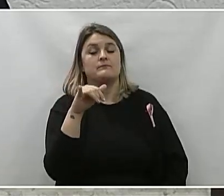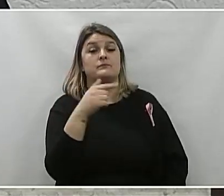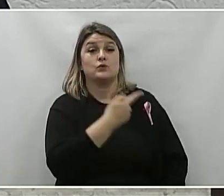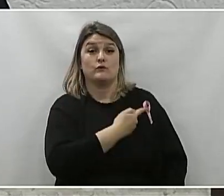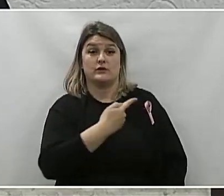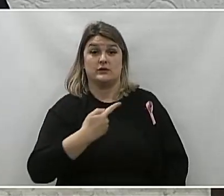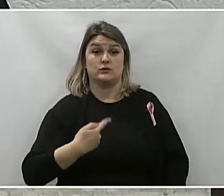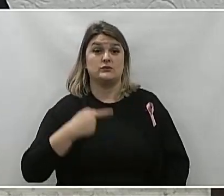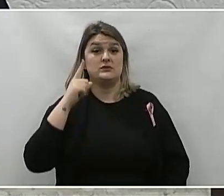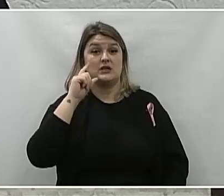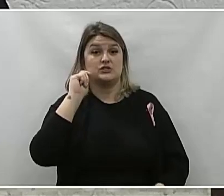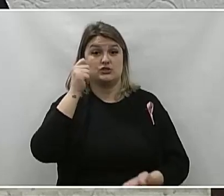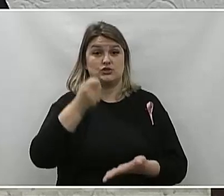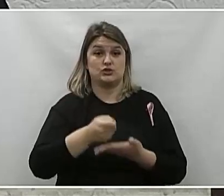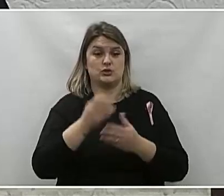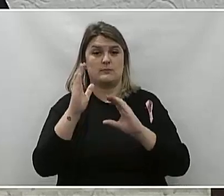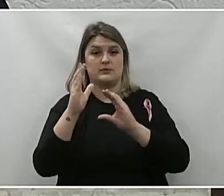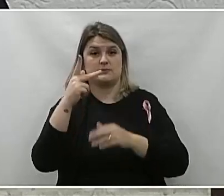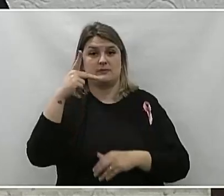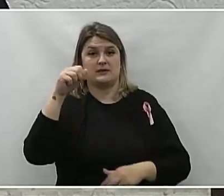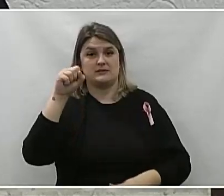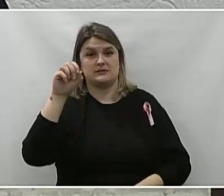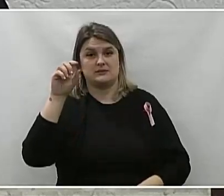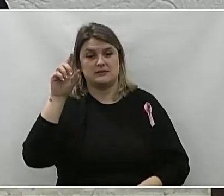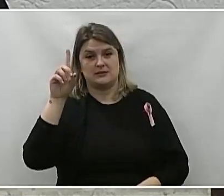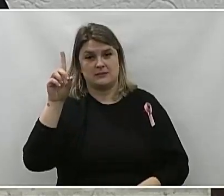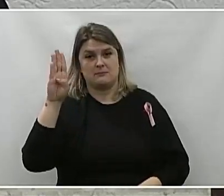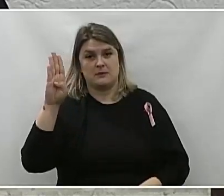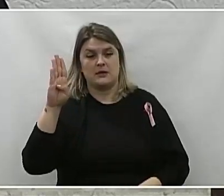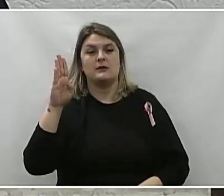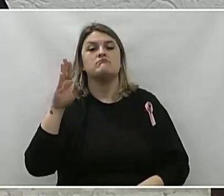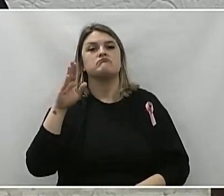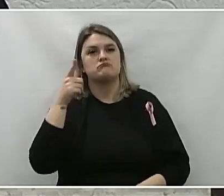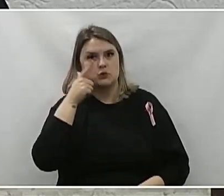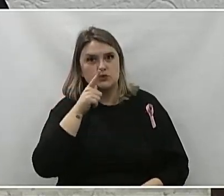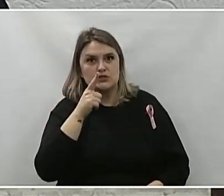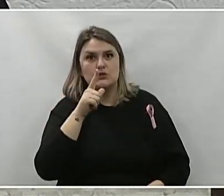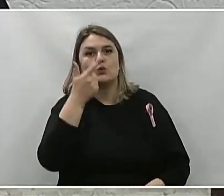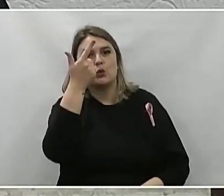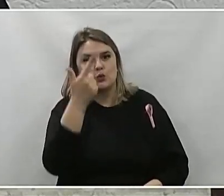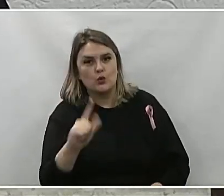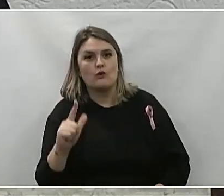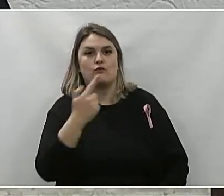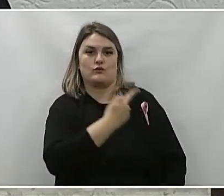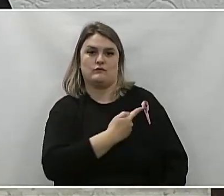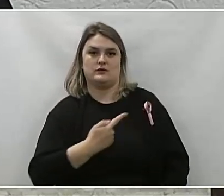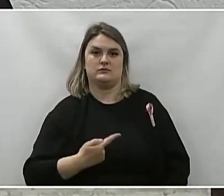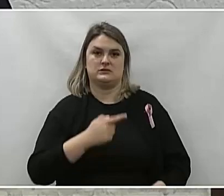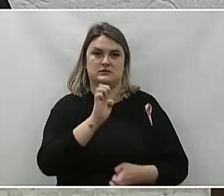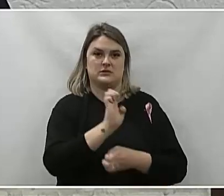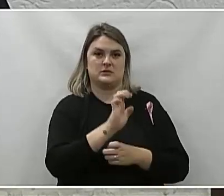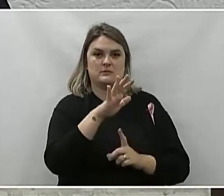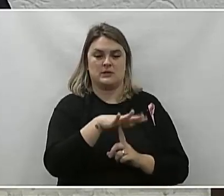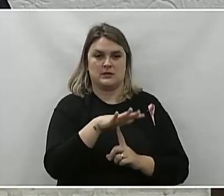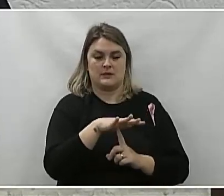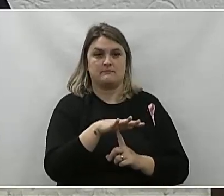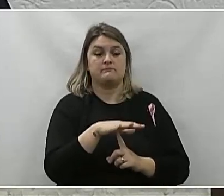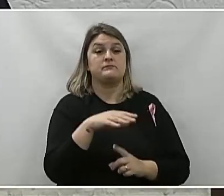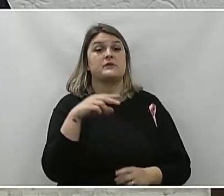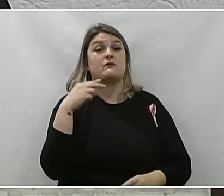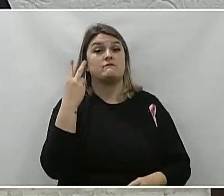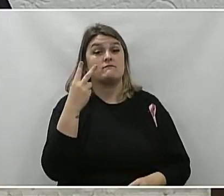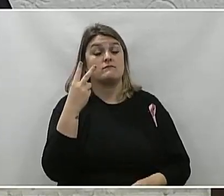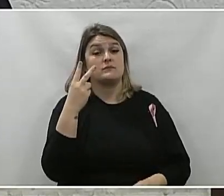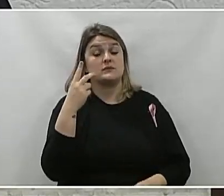o governador Ratinho Júnior do PSDB foi reeleito governador do Paraná no primeiro turno das eleições 2022 reeleita nesse